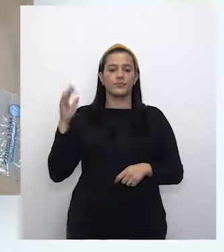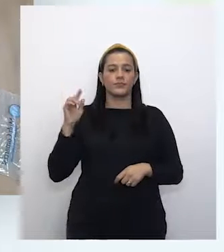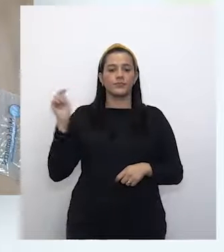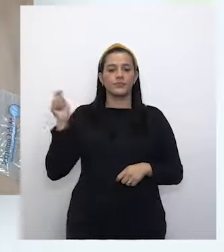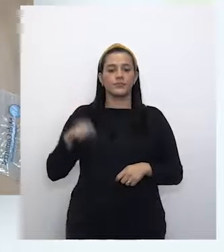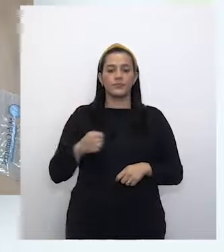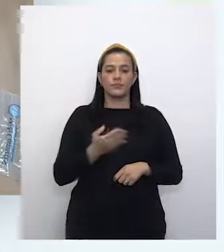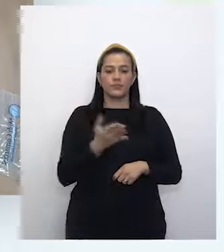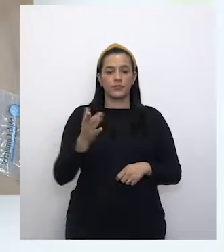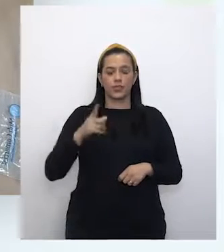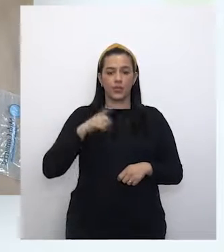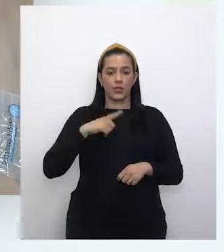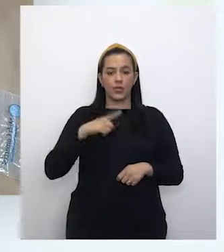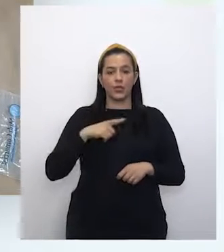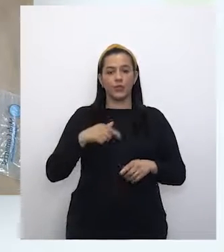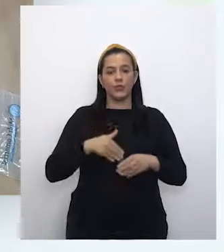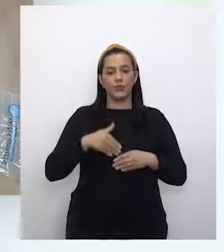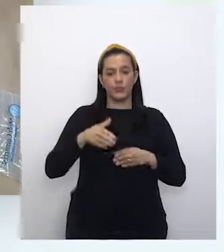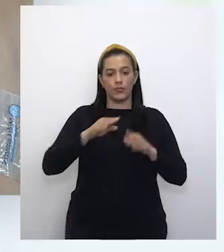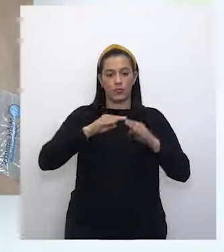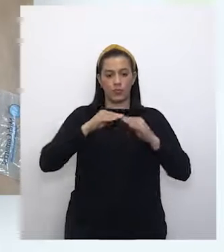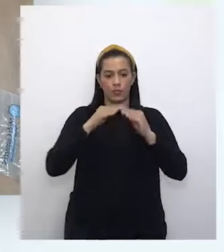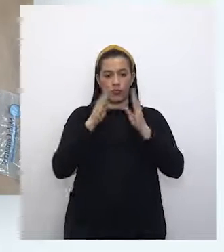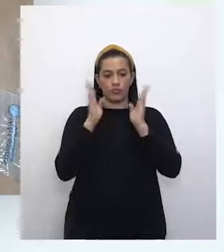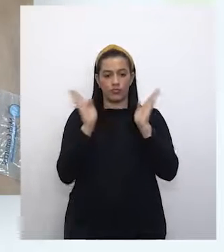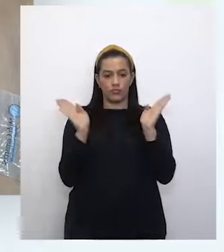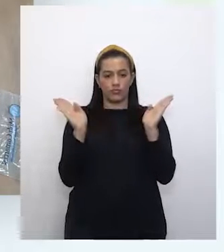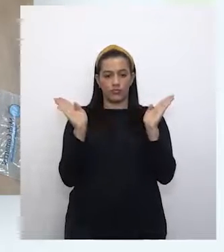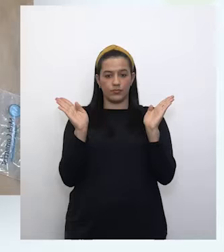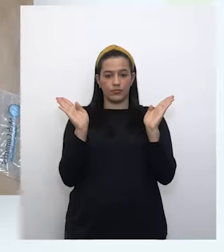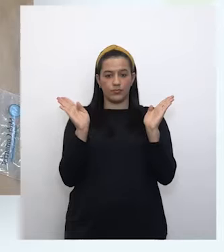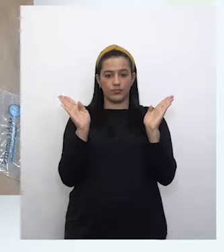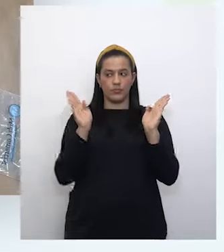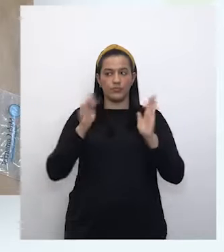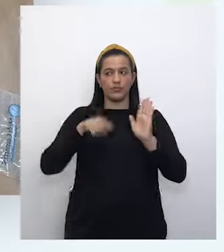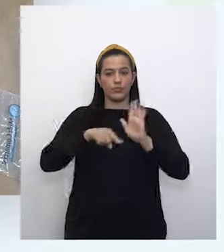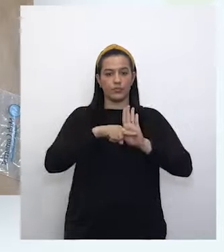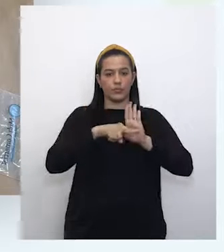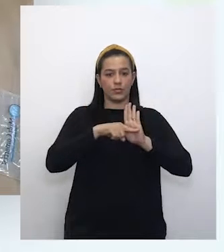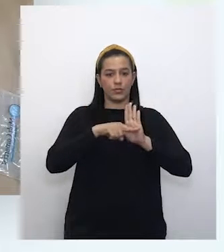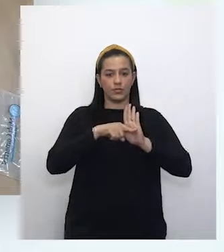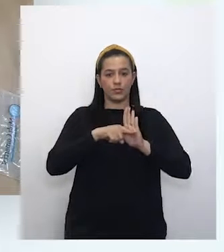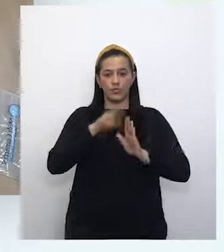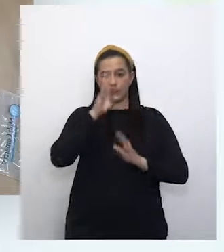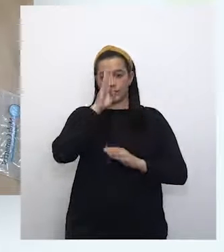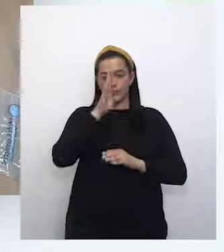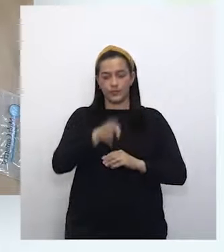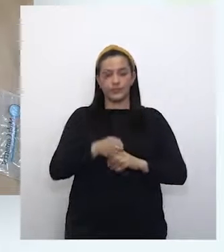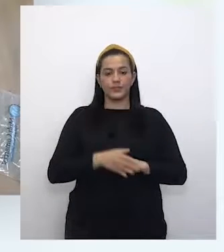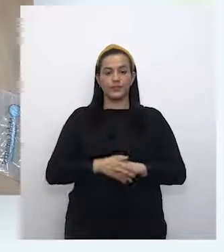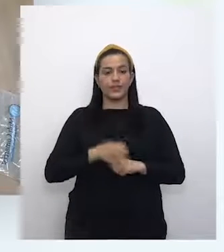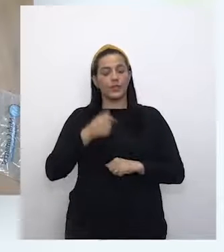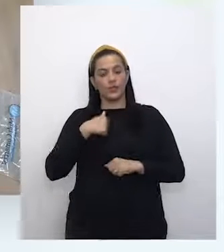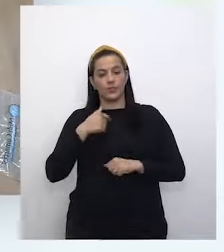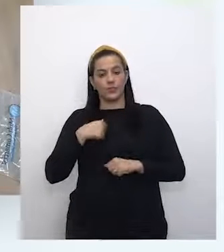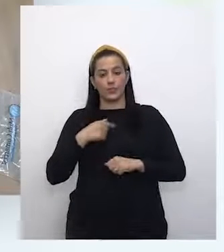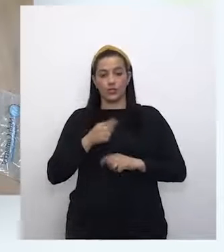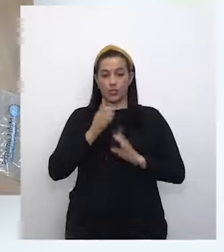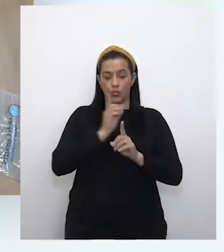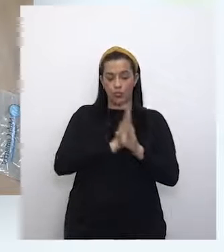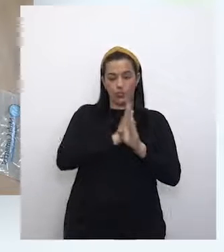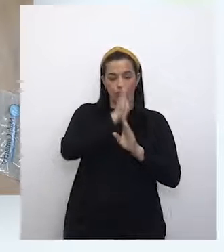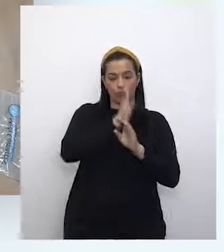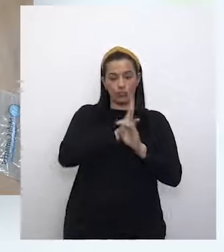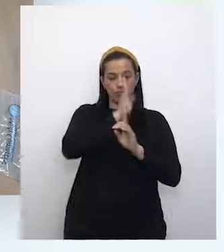Eu vou inclinar a haste do negativo nessa direção. Eu vou deixar o positivo,